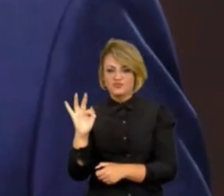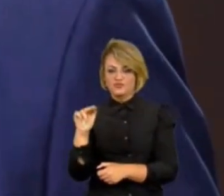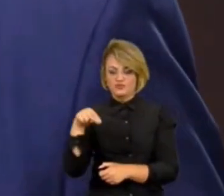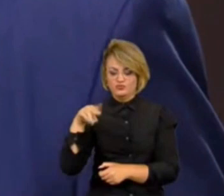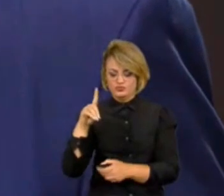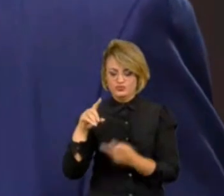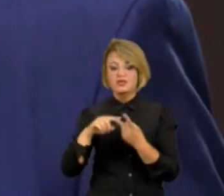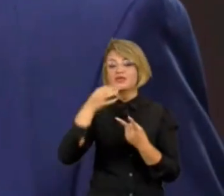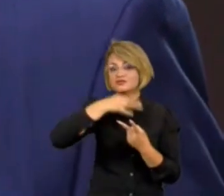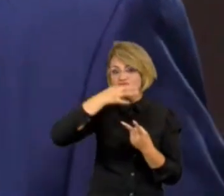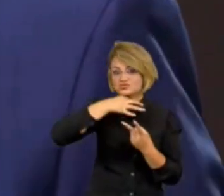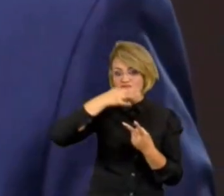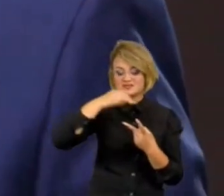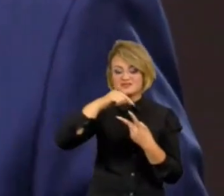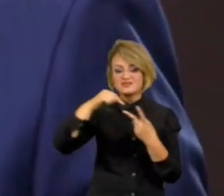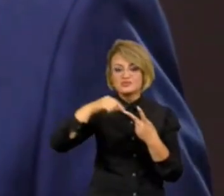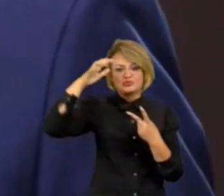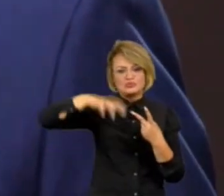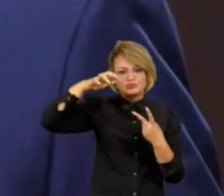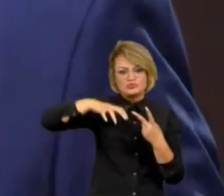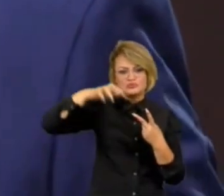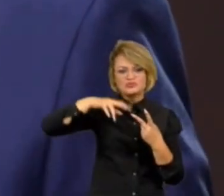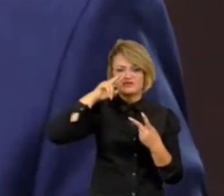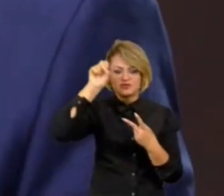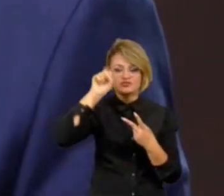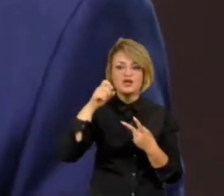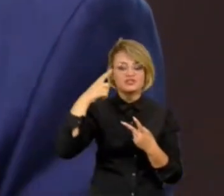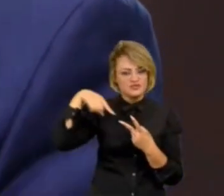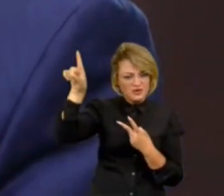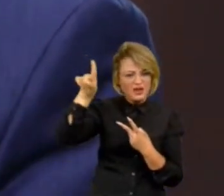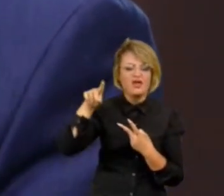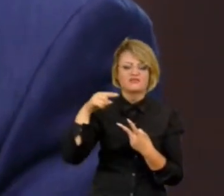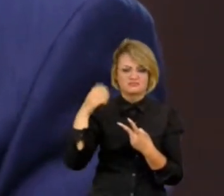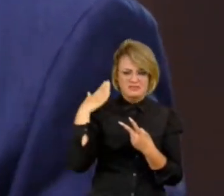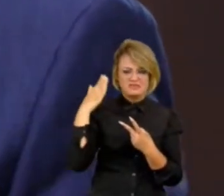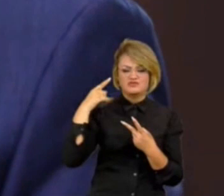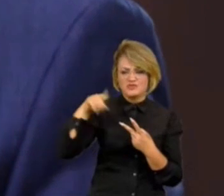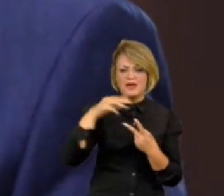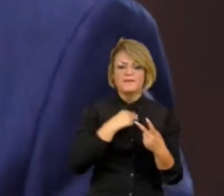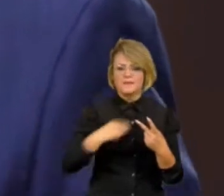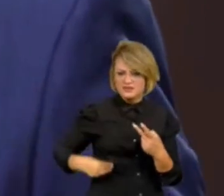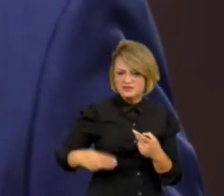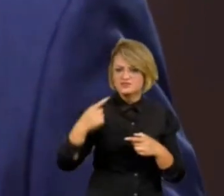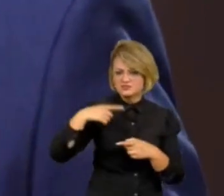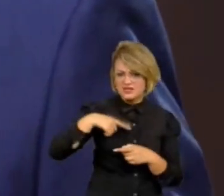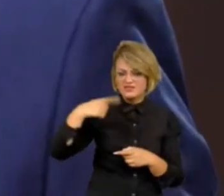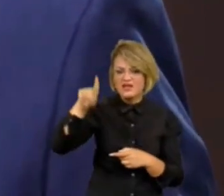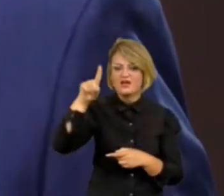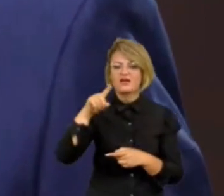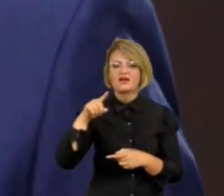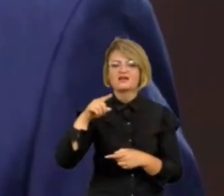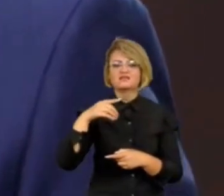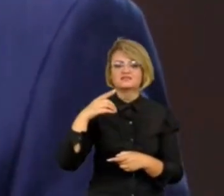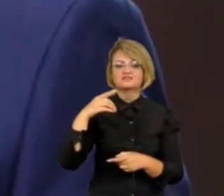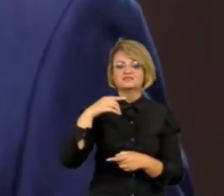tempo atrás a gente estava lá solidário, fomos lá, vários ministros, inclusive o nosso querido deputado Pimenta, ministro da SECOM, foi lá porque tinha